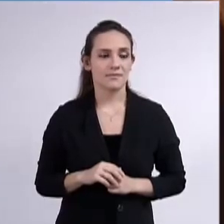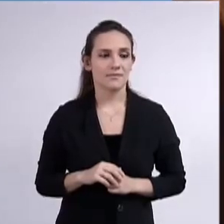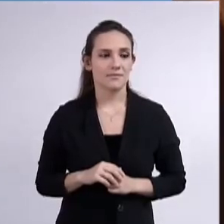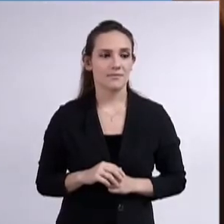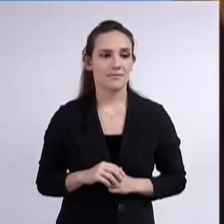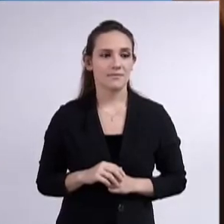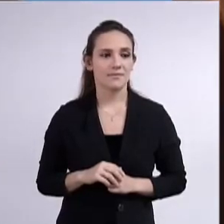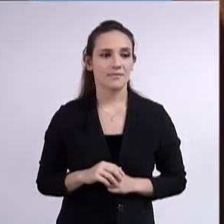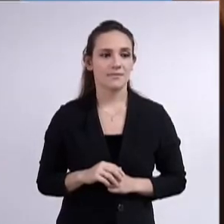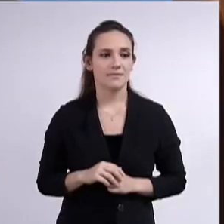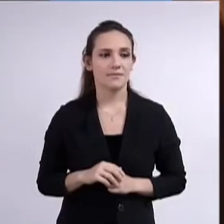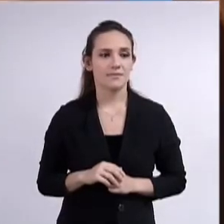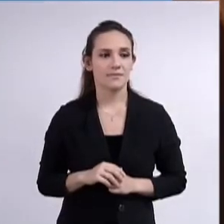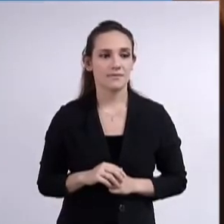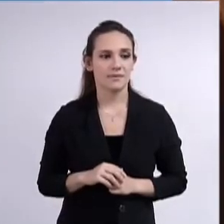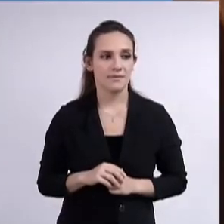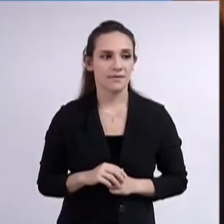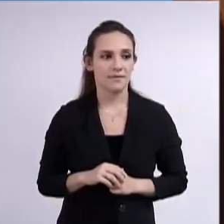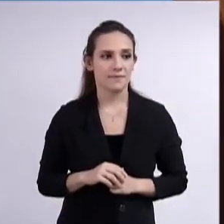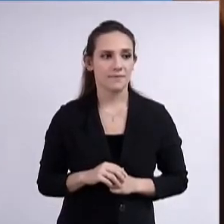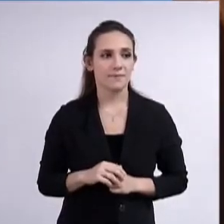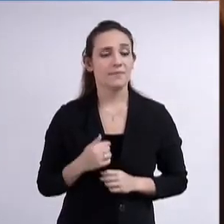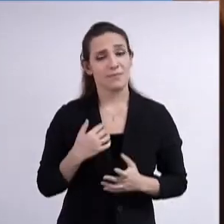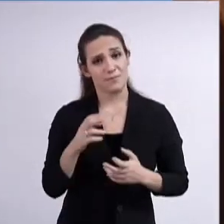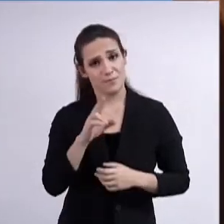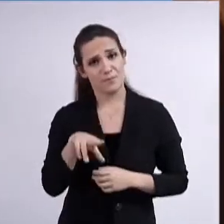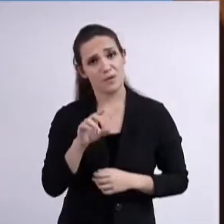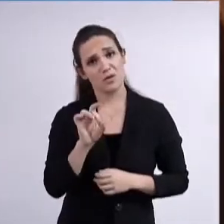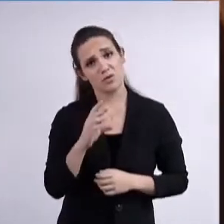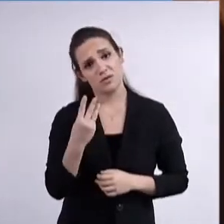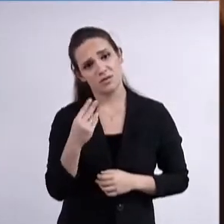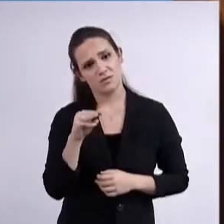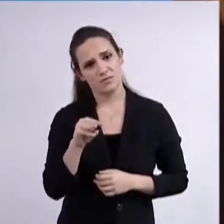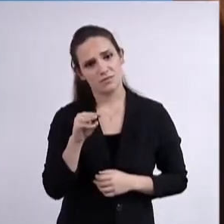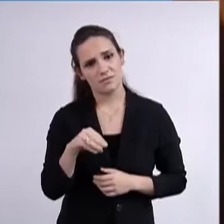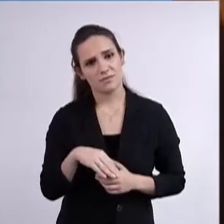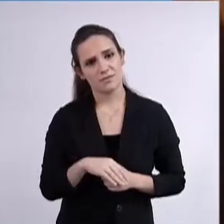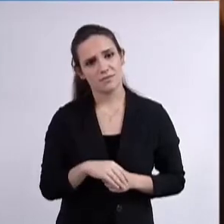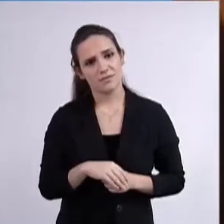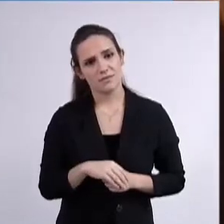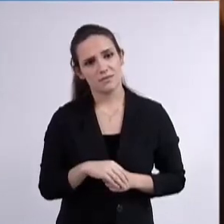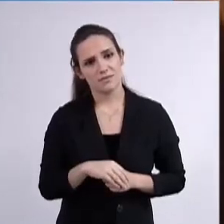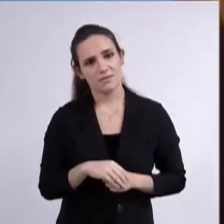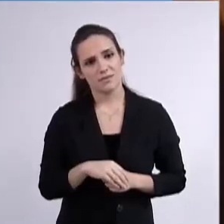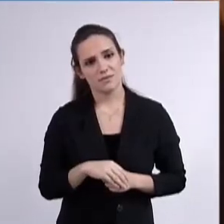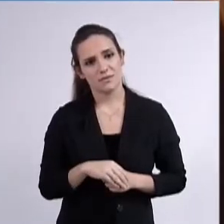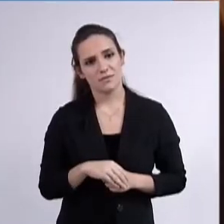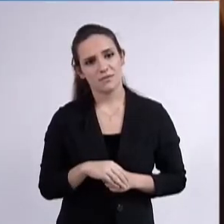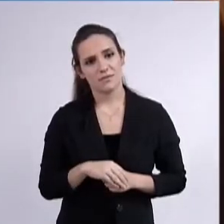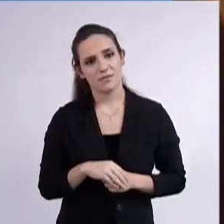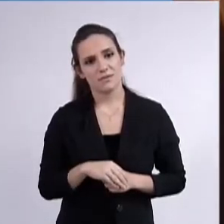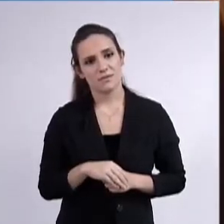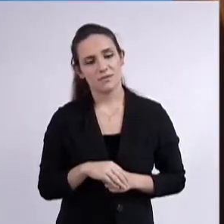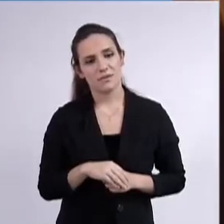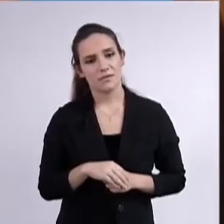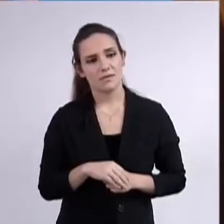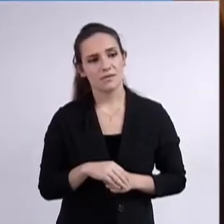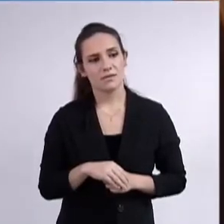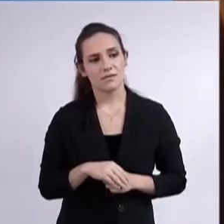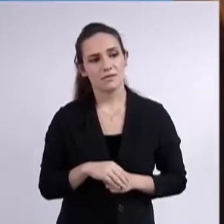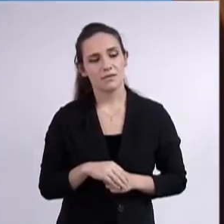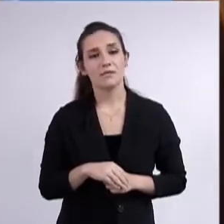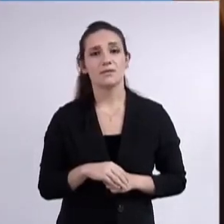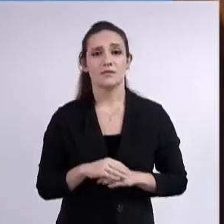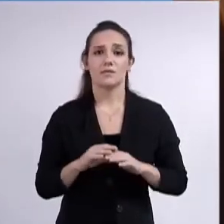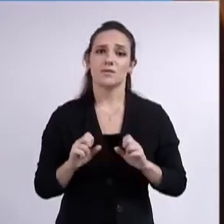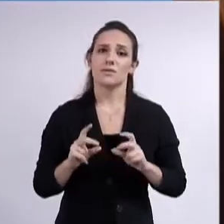Eu gostaria, senhor presidente, de usar só mais 3 minutinhos aí com não precisa não, deputado, eu lhe concedo mais 3 minutos. Então, quero concluir. Para